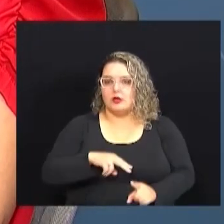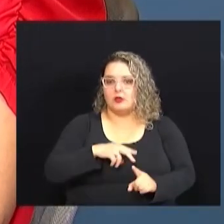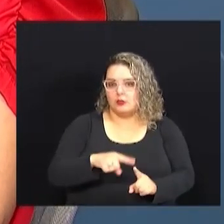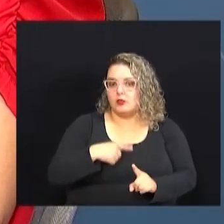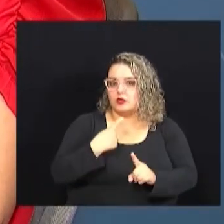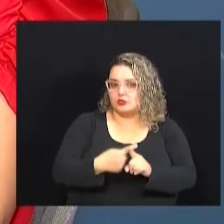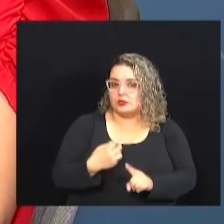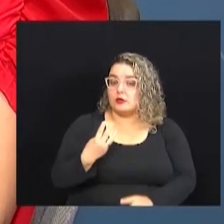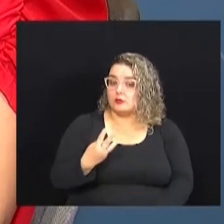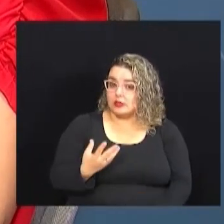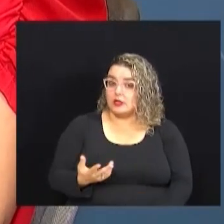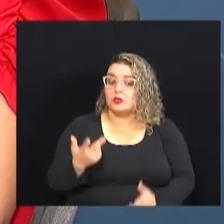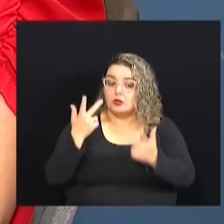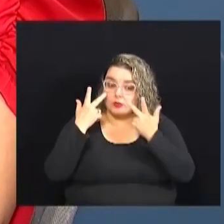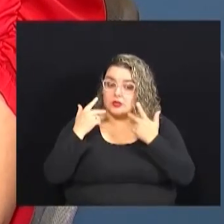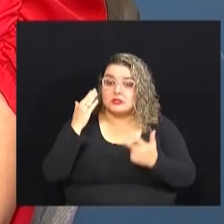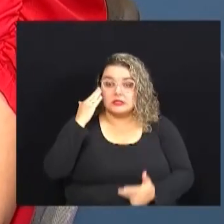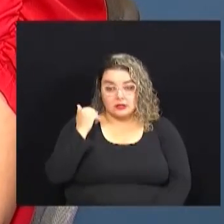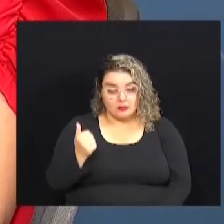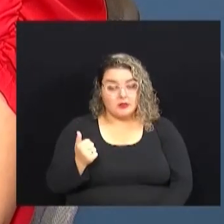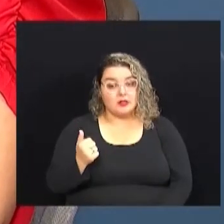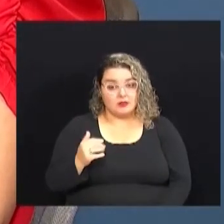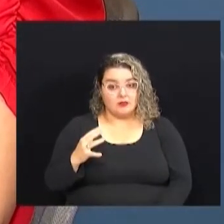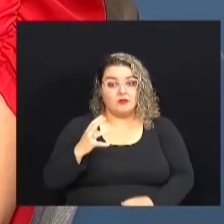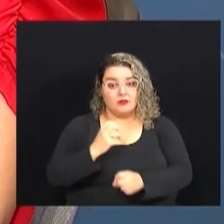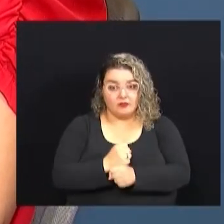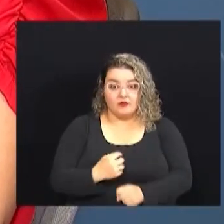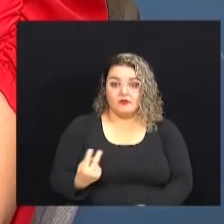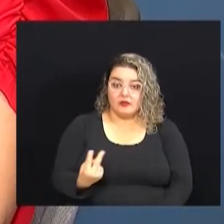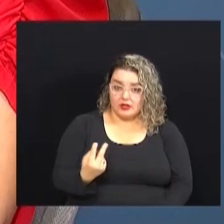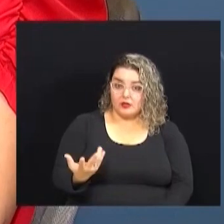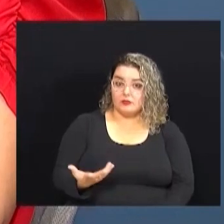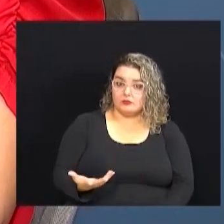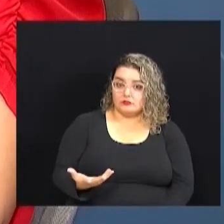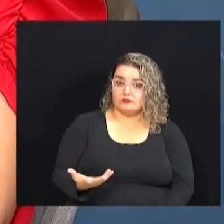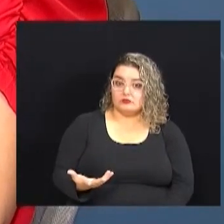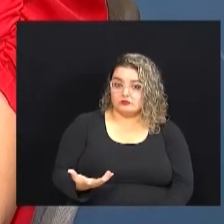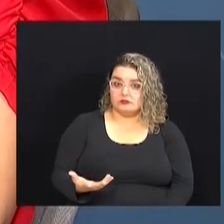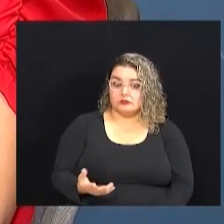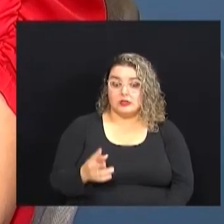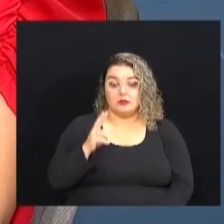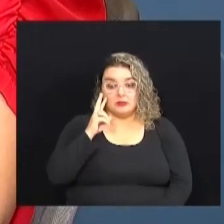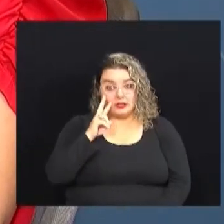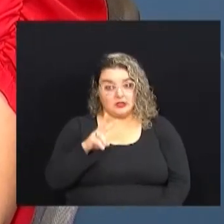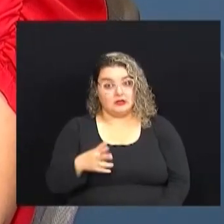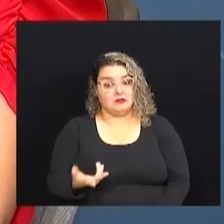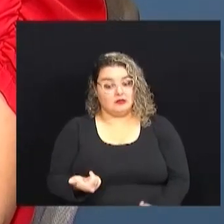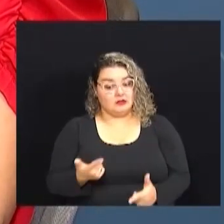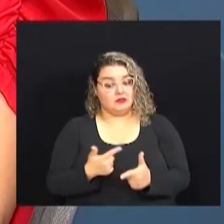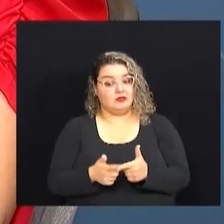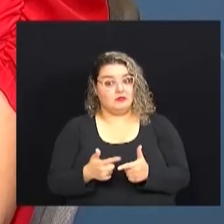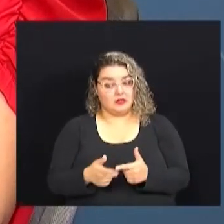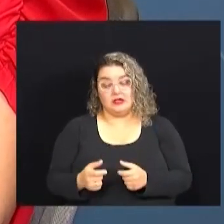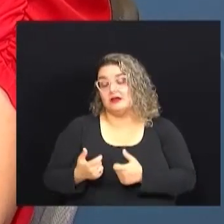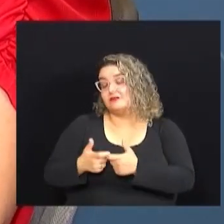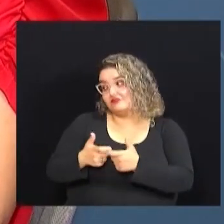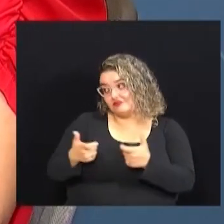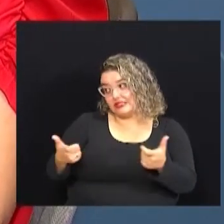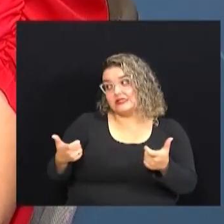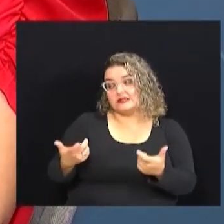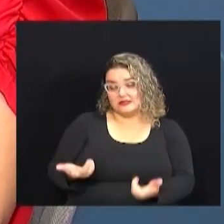multiplicar por 3 aí que anualmente já vai conseguir saber o valor dessa dívida, né? Olha, dá para ter um problema aí, né? Bem